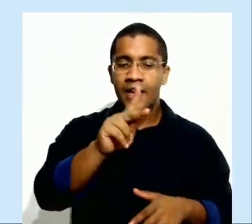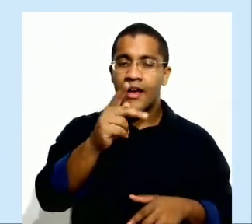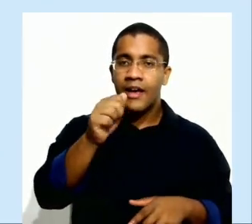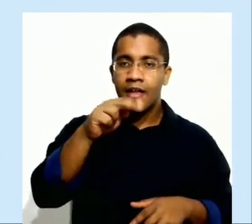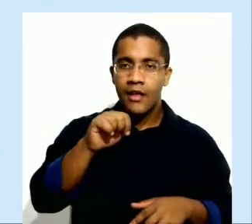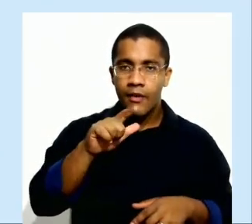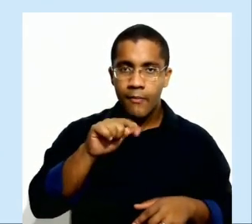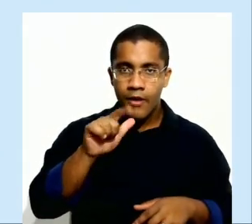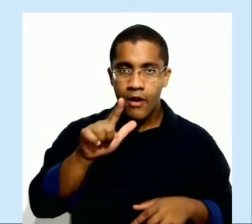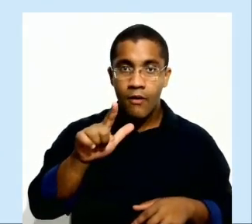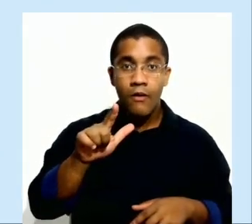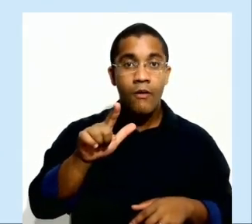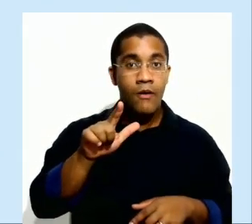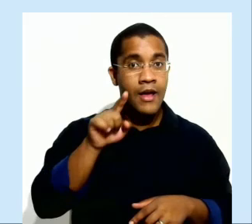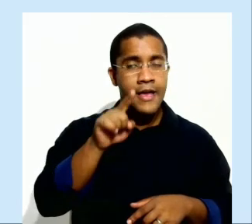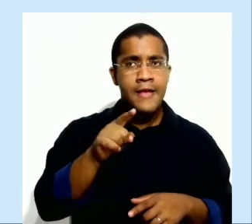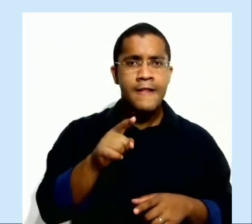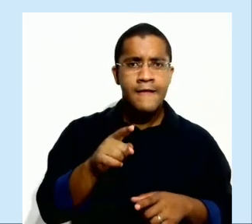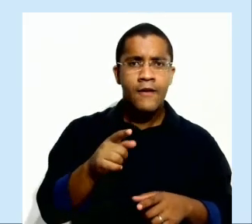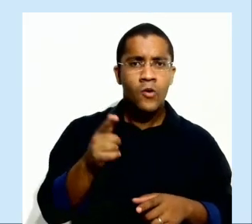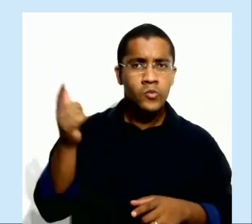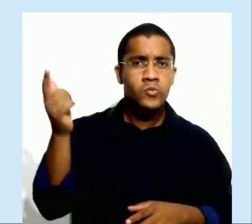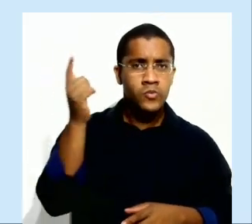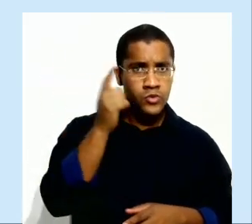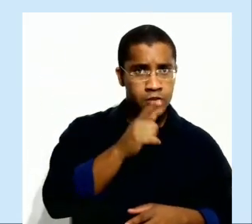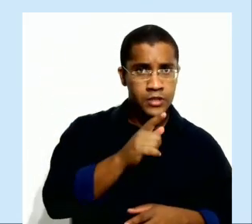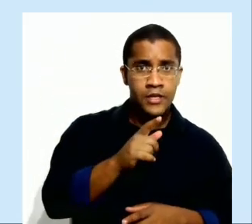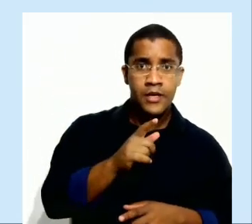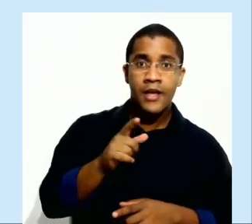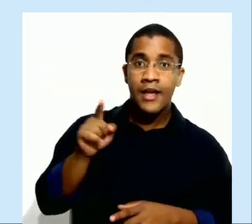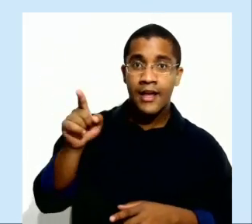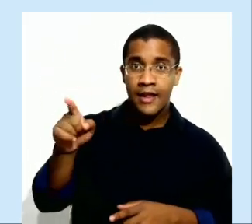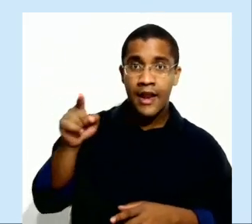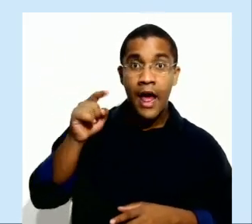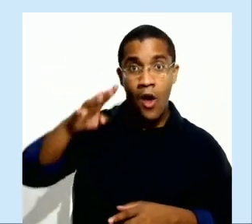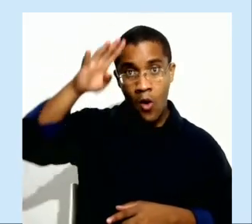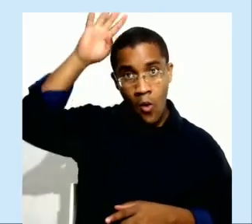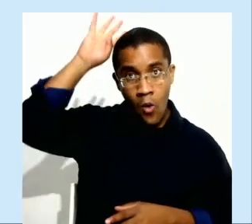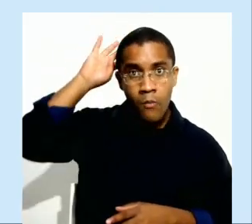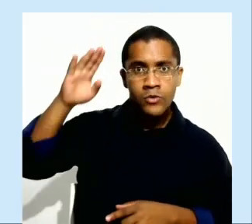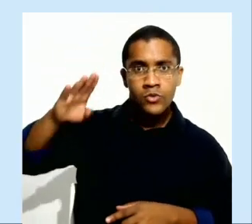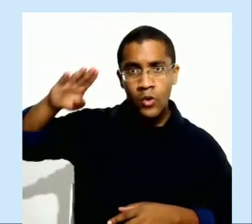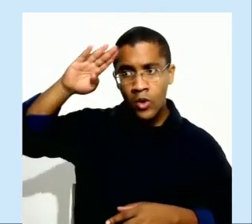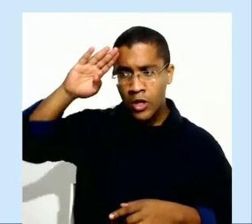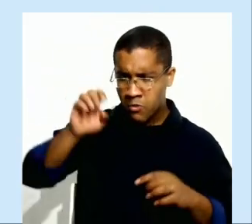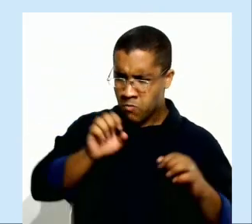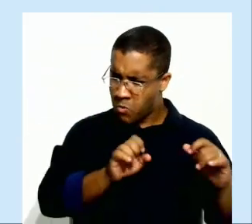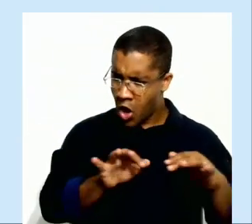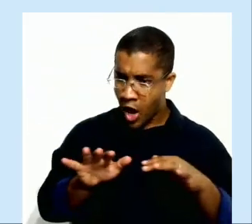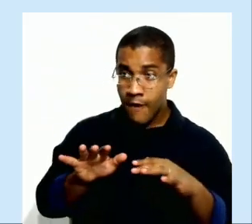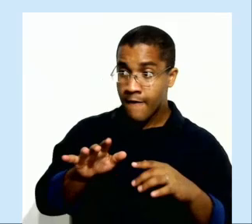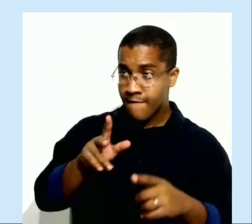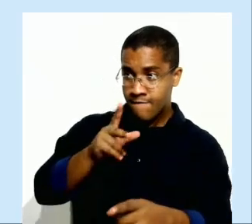Aníbal Barca triunfou, venceu o exército romano,